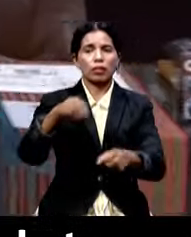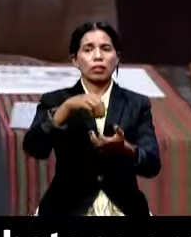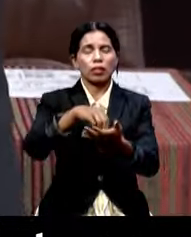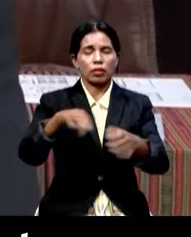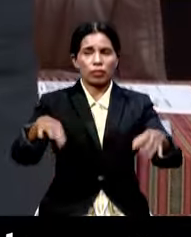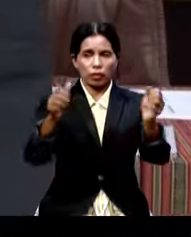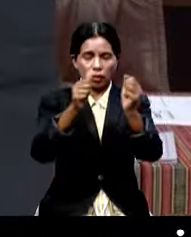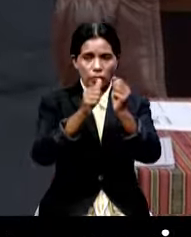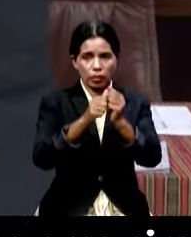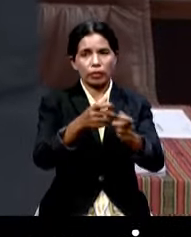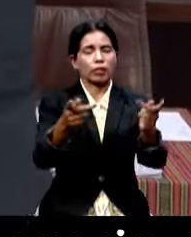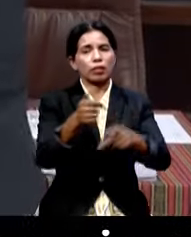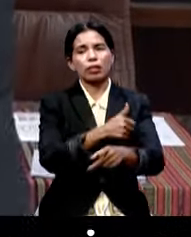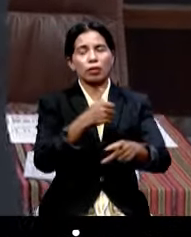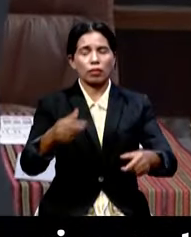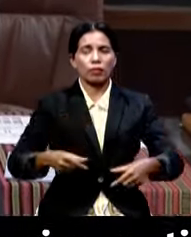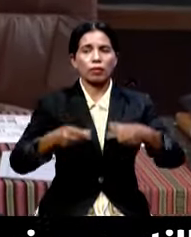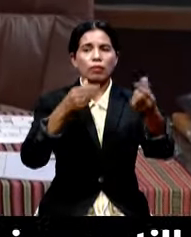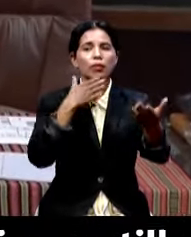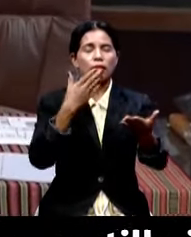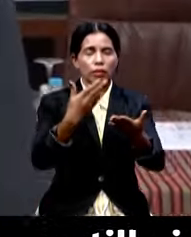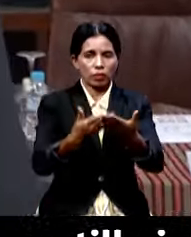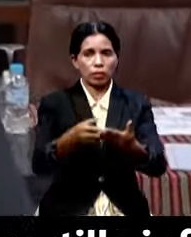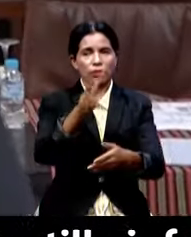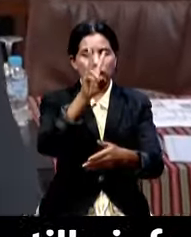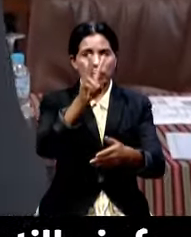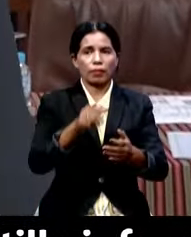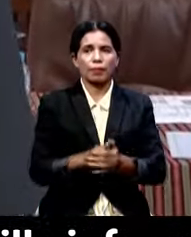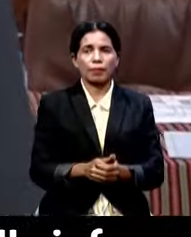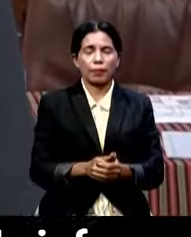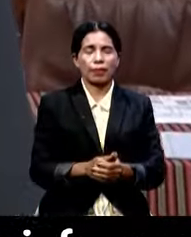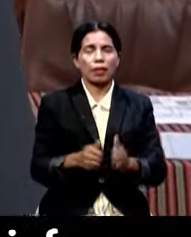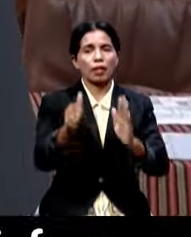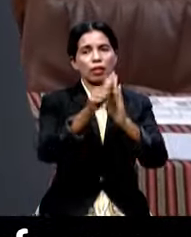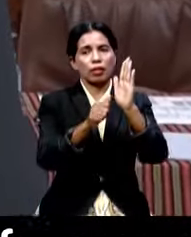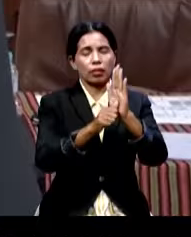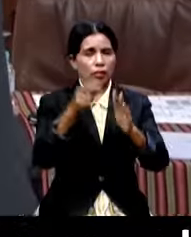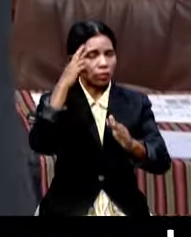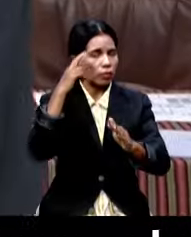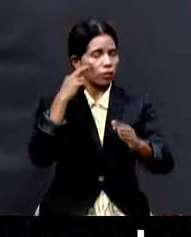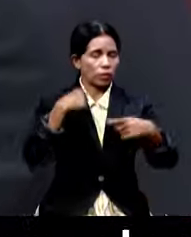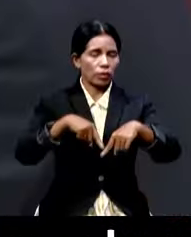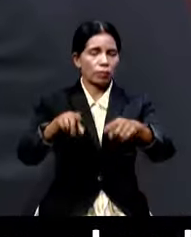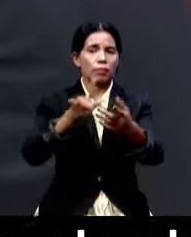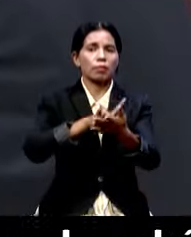cooperação no setor Siracelo, que nebe belefo benefício para parte rua. Tuirazenda Ramos Horta se desloca para China e a